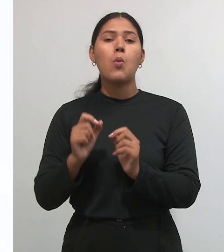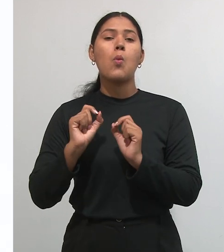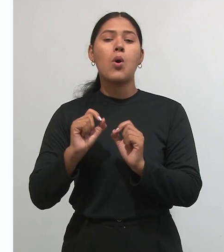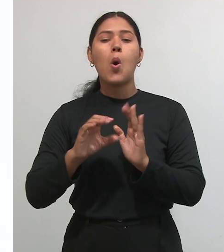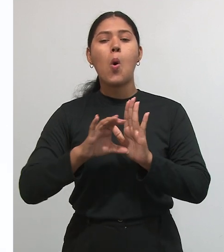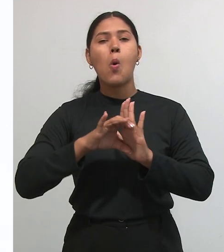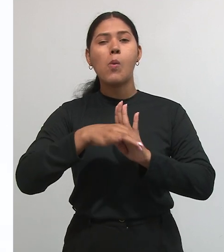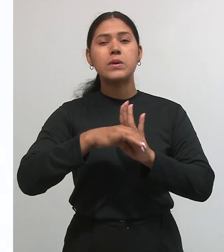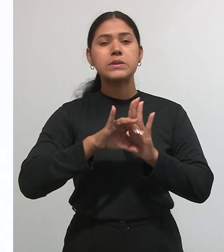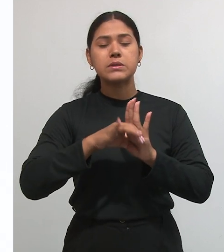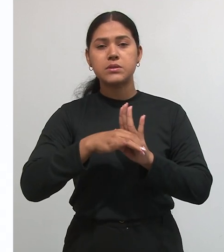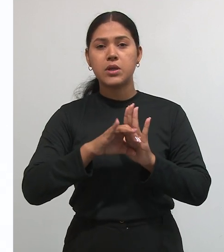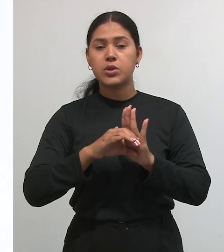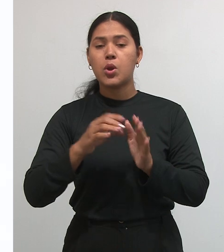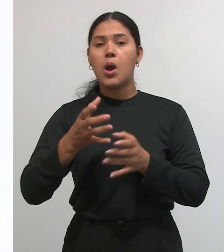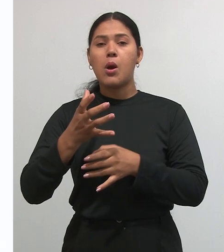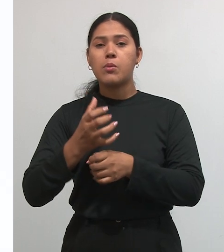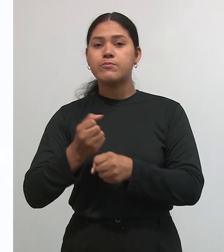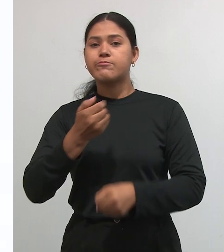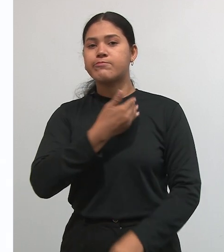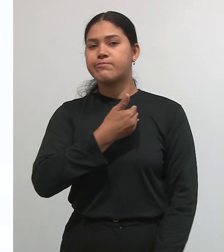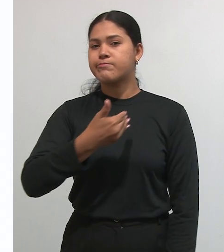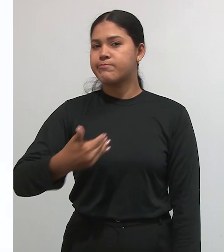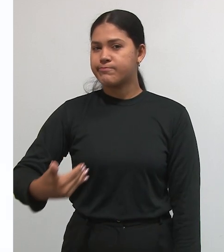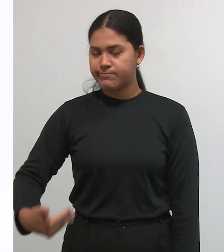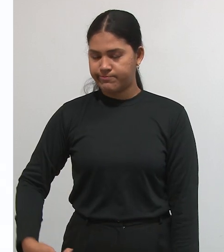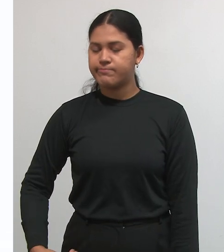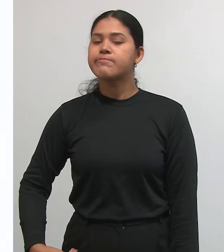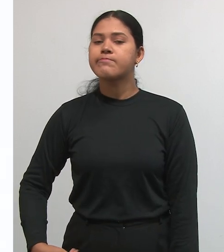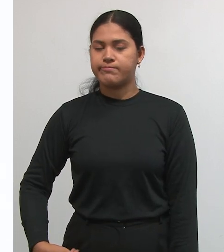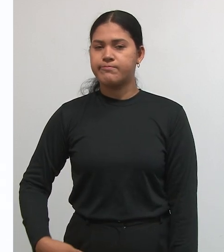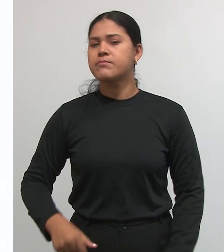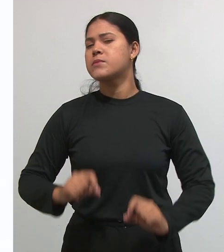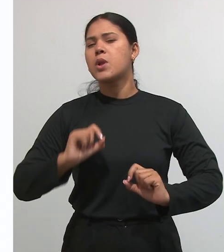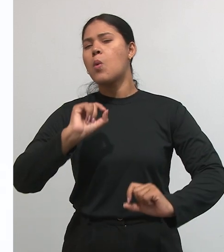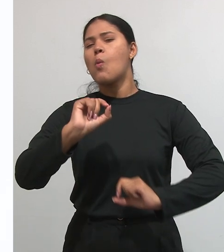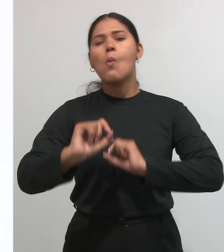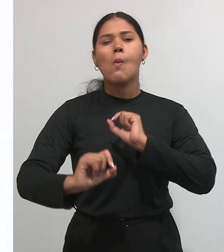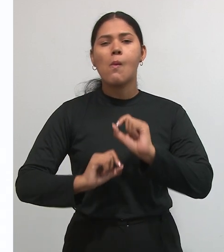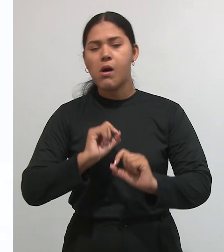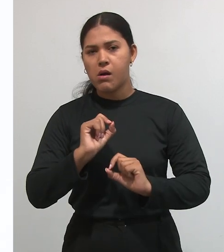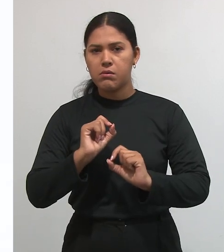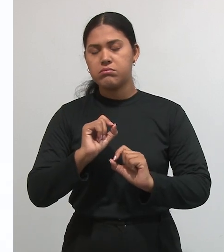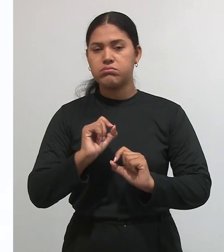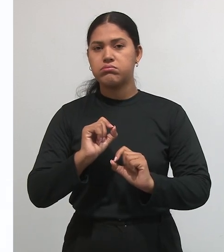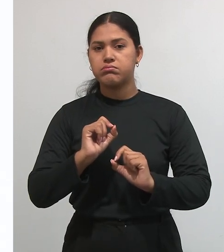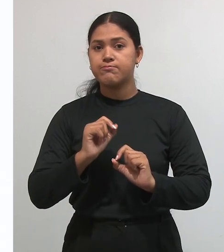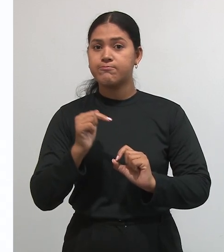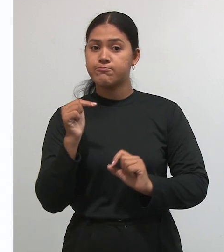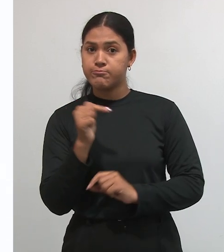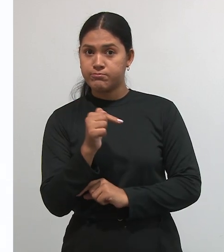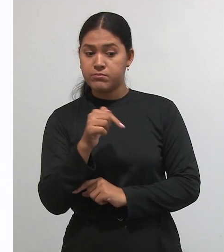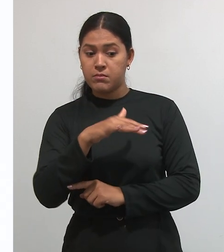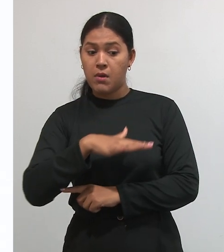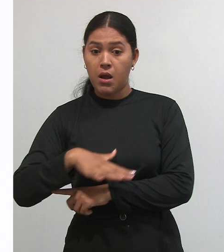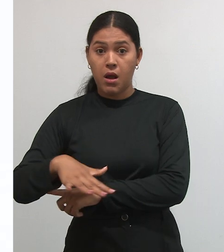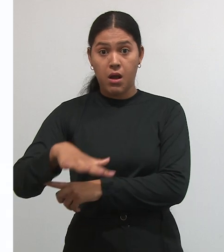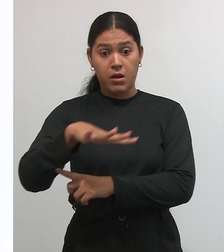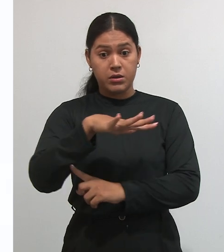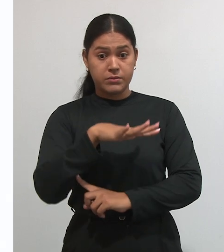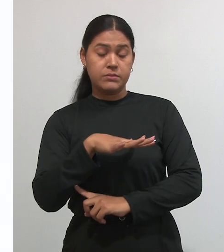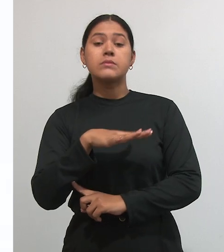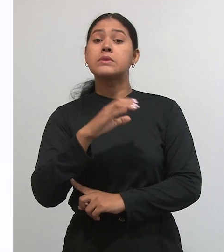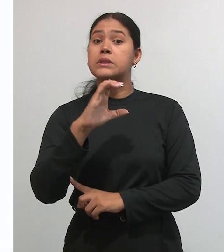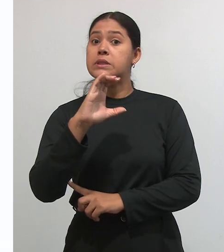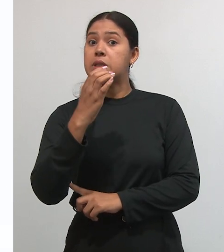chegou aqui o conceito da contabilidade pública. Isso mesmo. Ela é o quê? É um ramo,